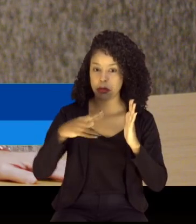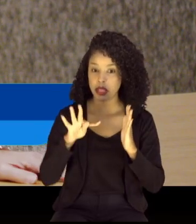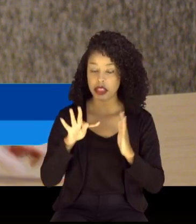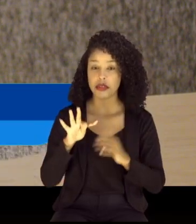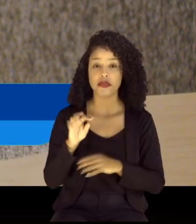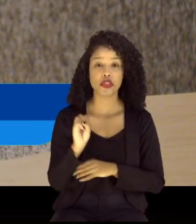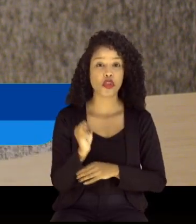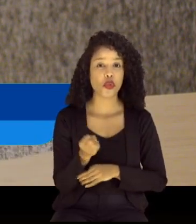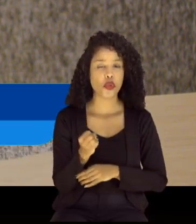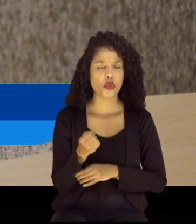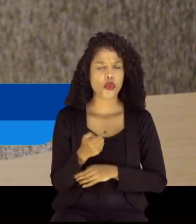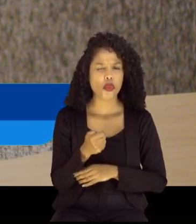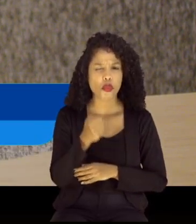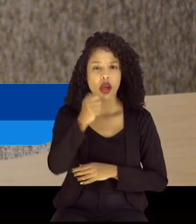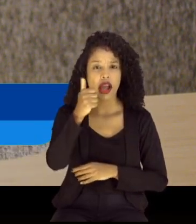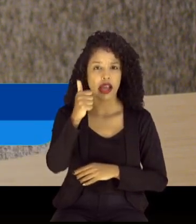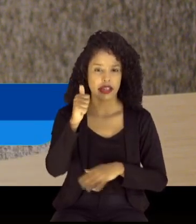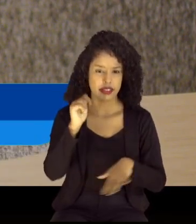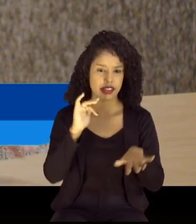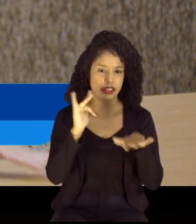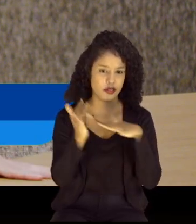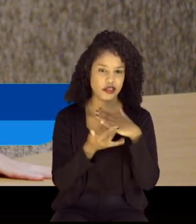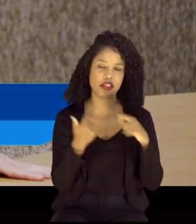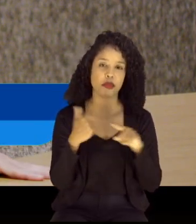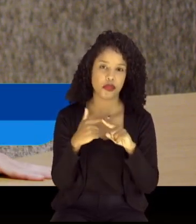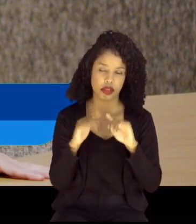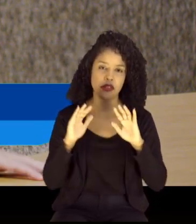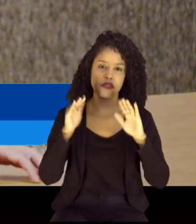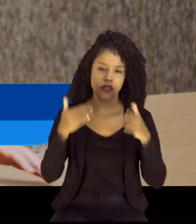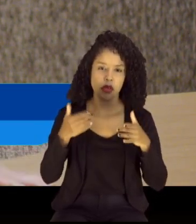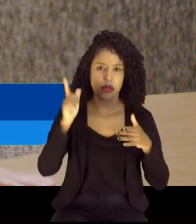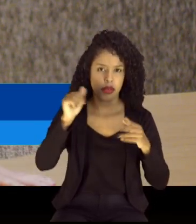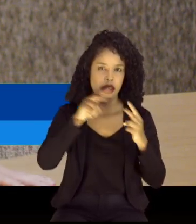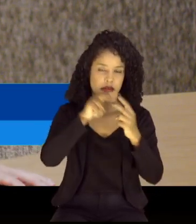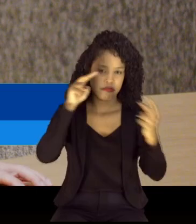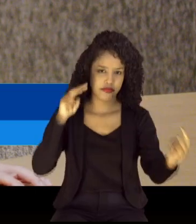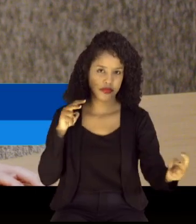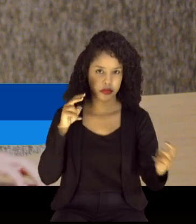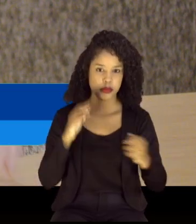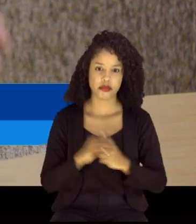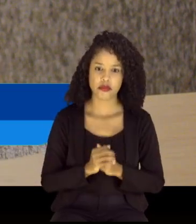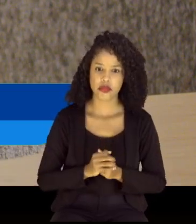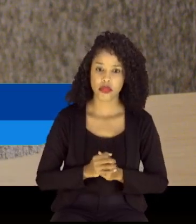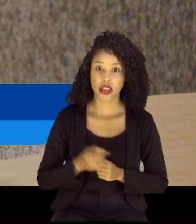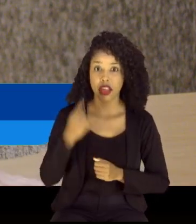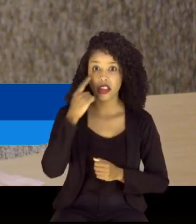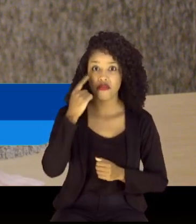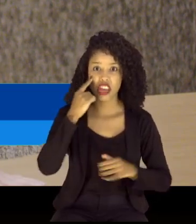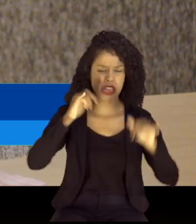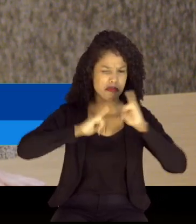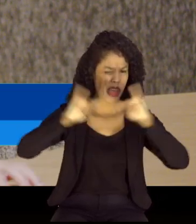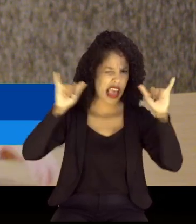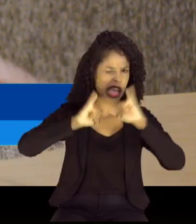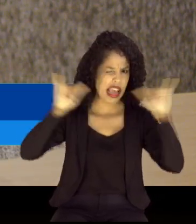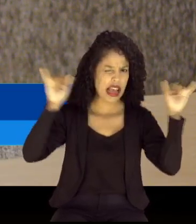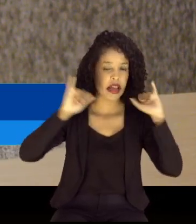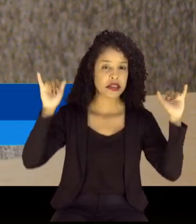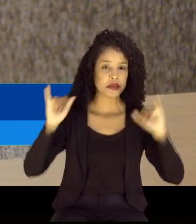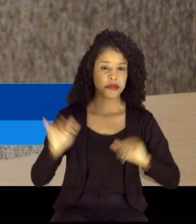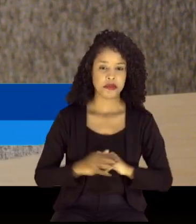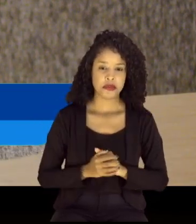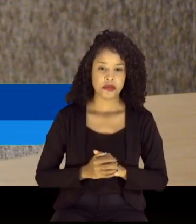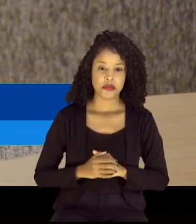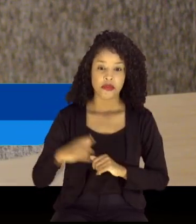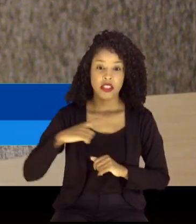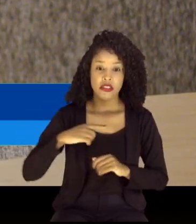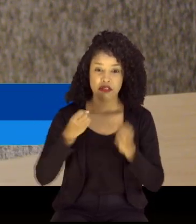que as redes sociais, porque antigamente era virtual, só tu vendo o carnaval. Entrou assim, ó,